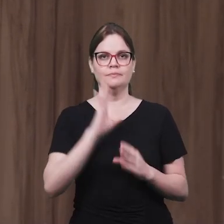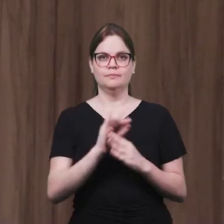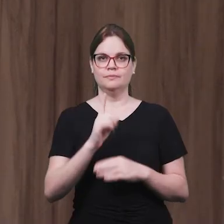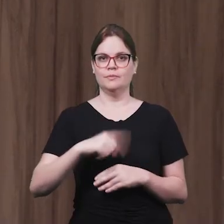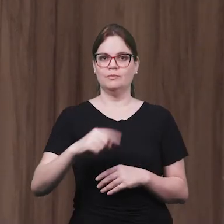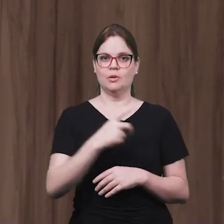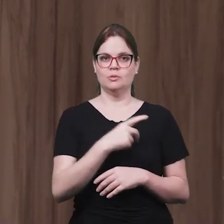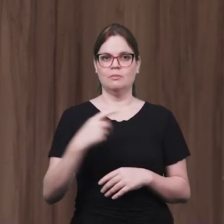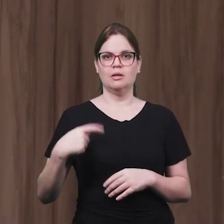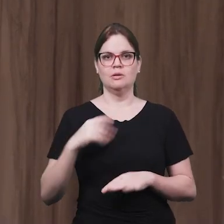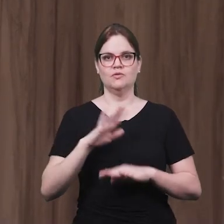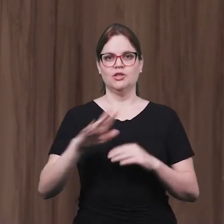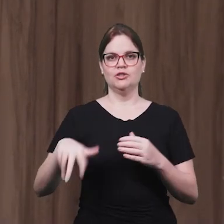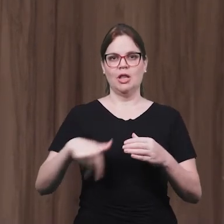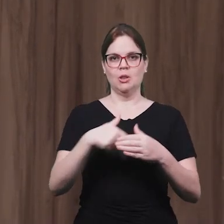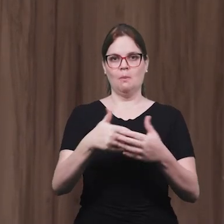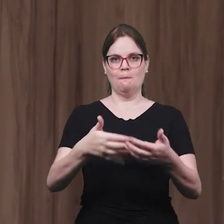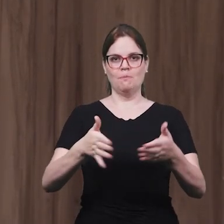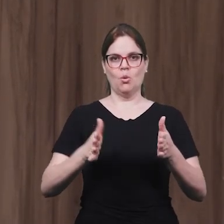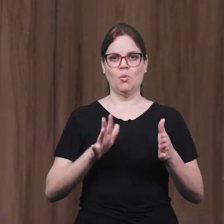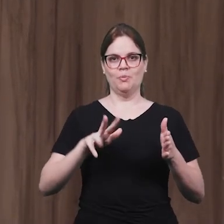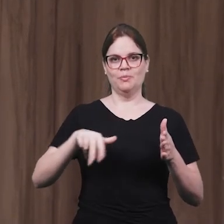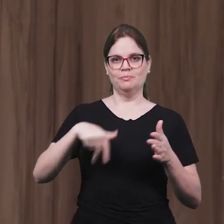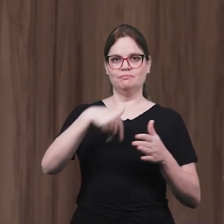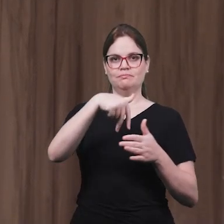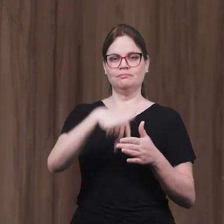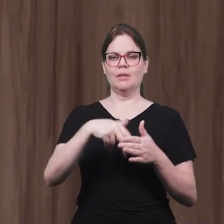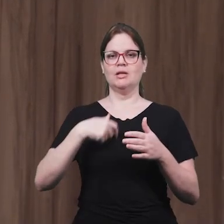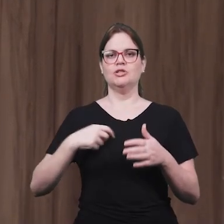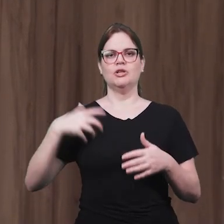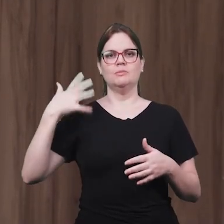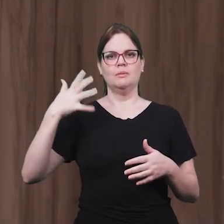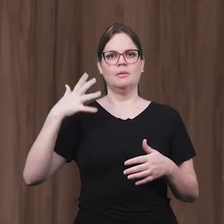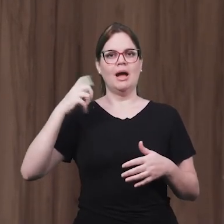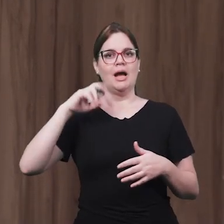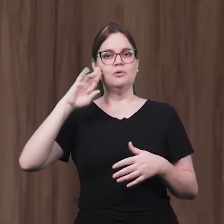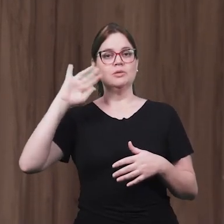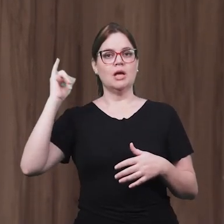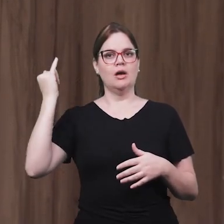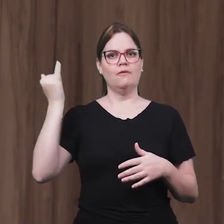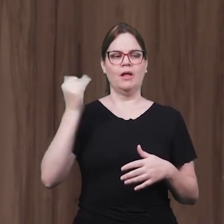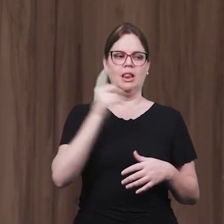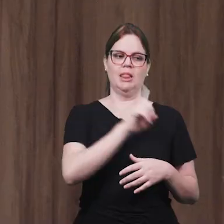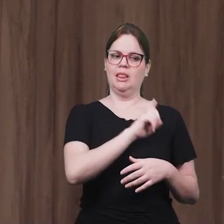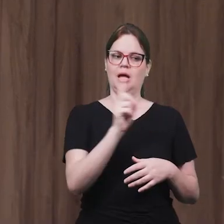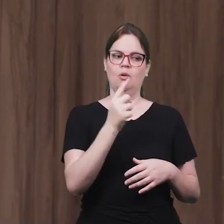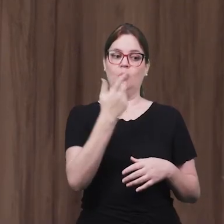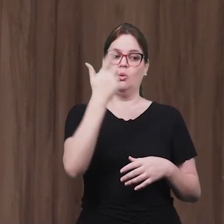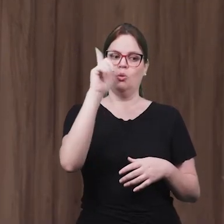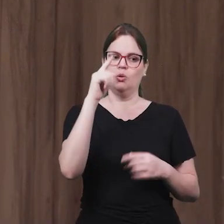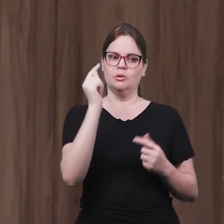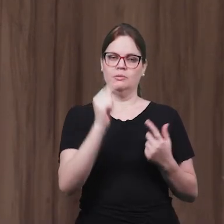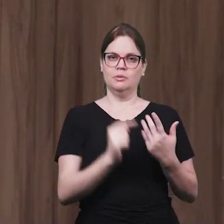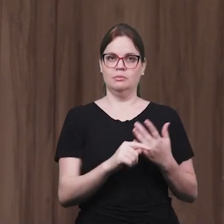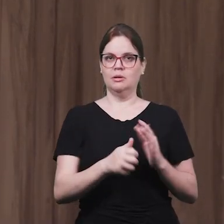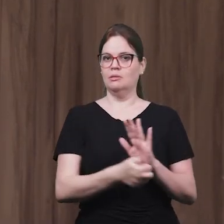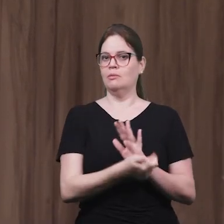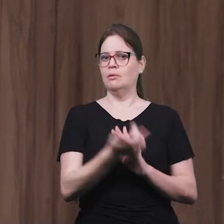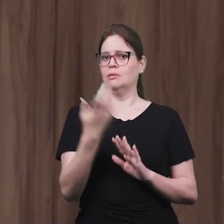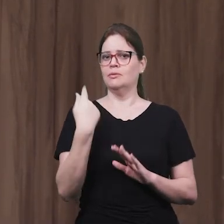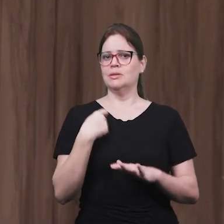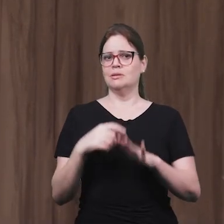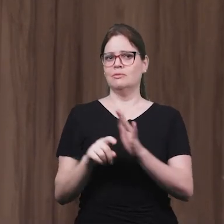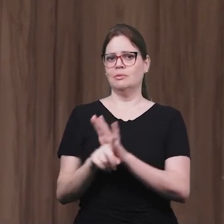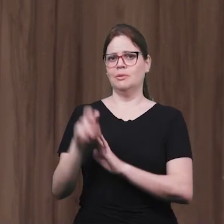pastor, nós estamos no púlpito, o Senhor, numa palavra, a gente quer ir para um lado, o Senhor chama para outro. Quantas vezes você